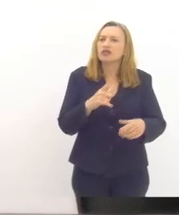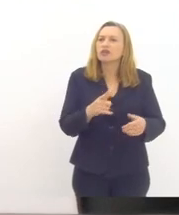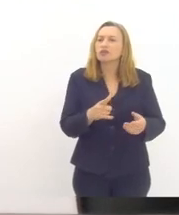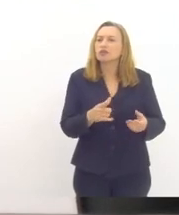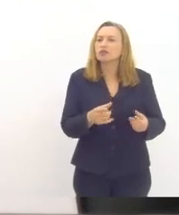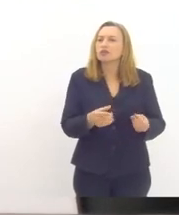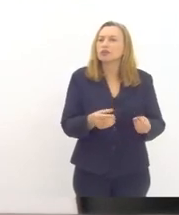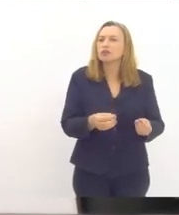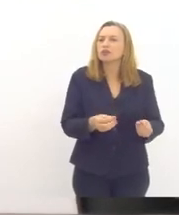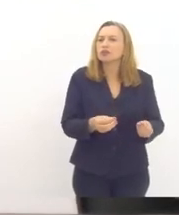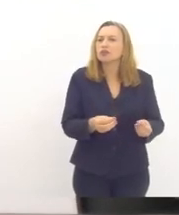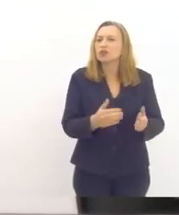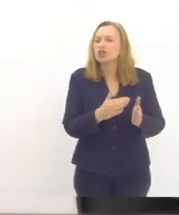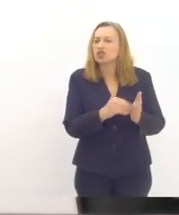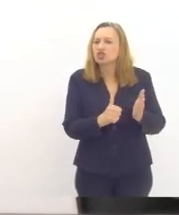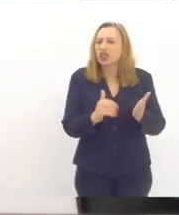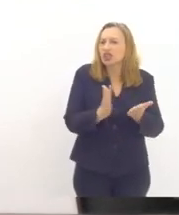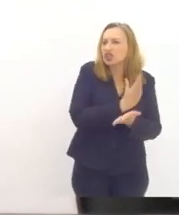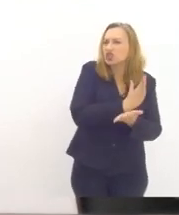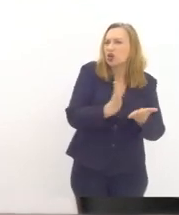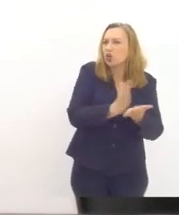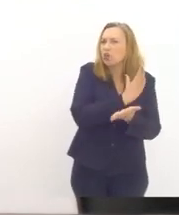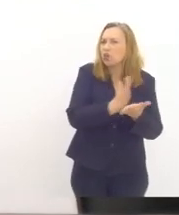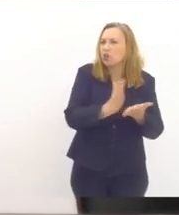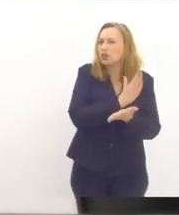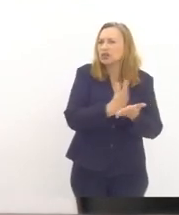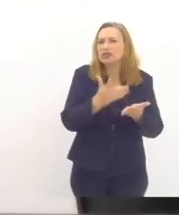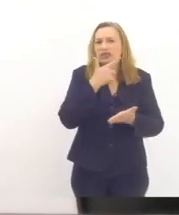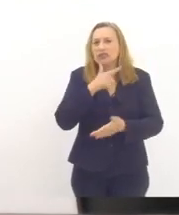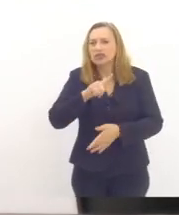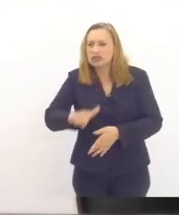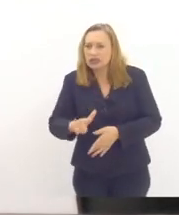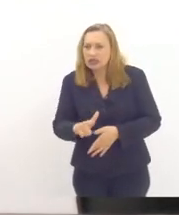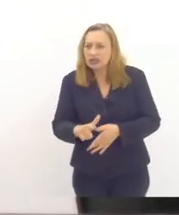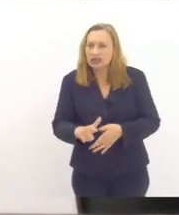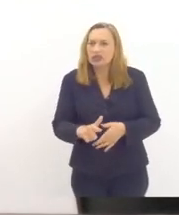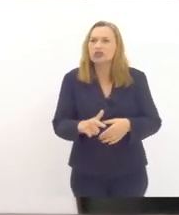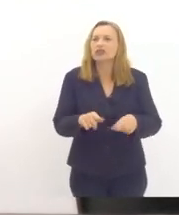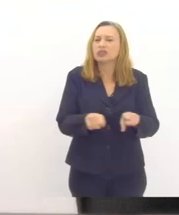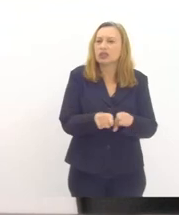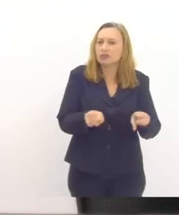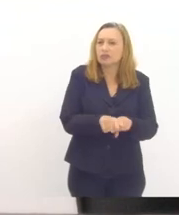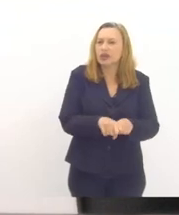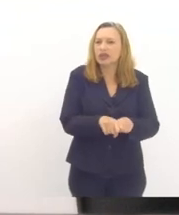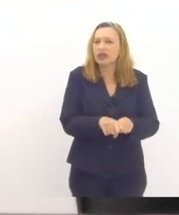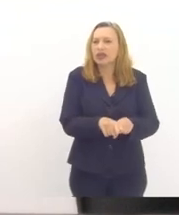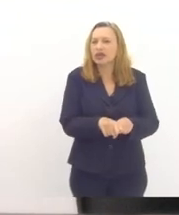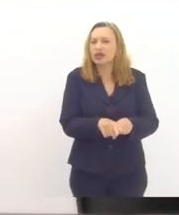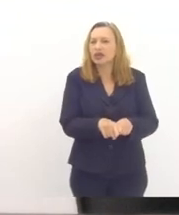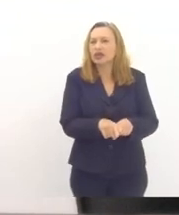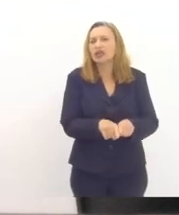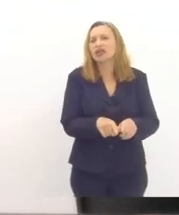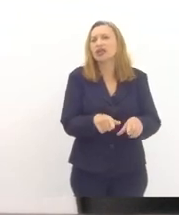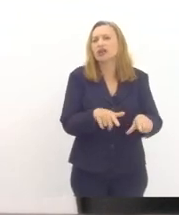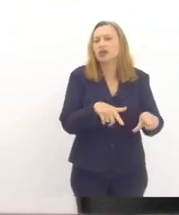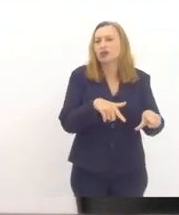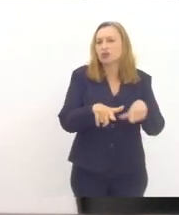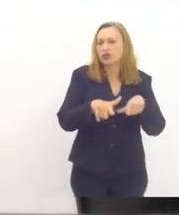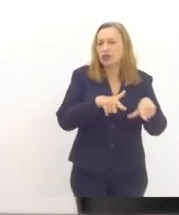precarização de retirada de algumas línguas e a precarização do trabalho do colega de língua